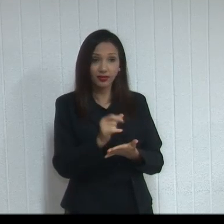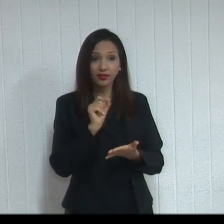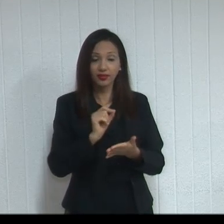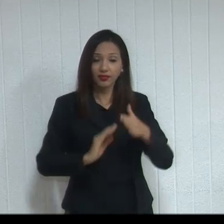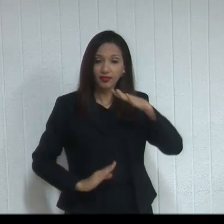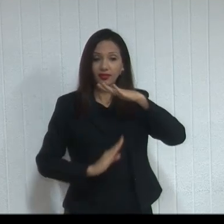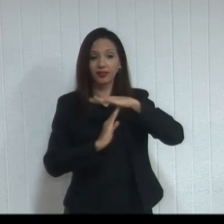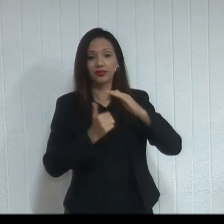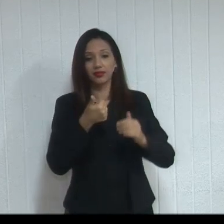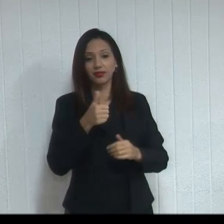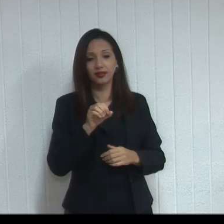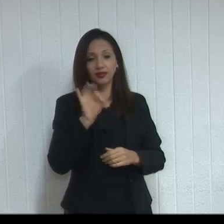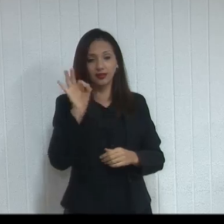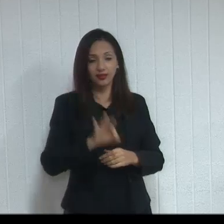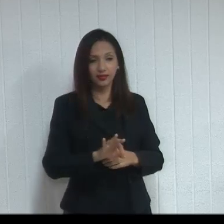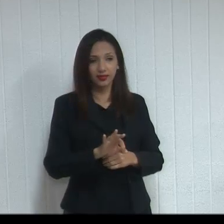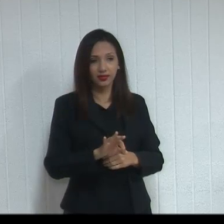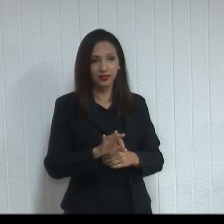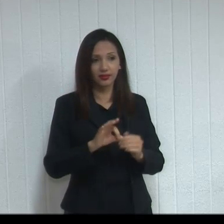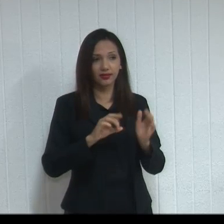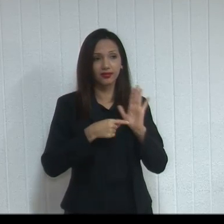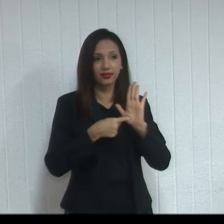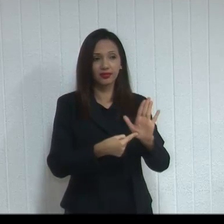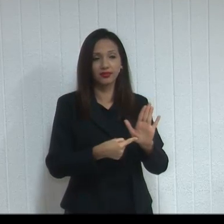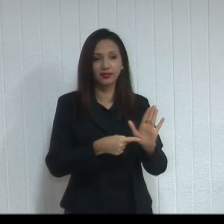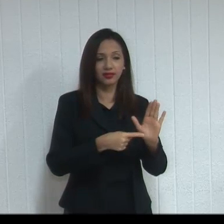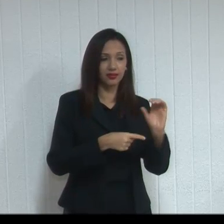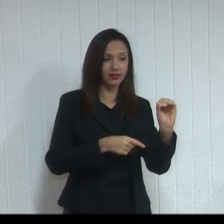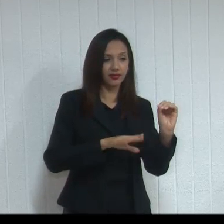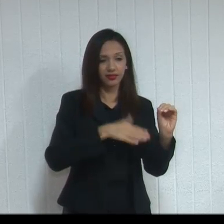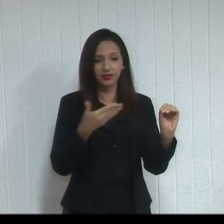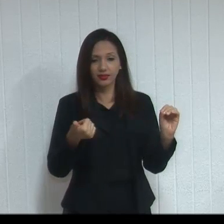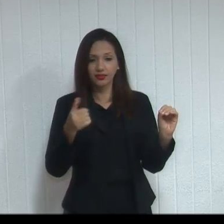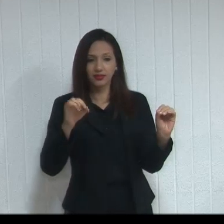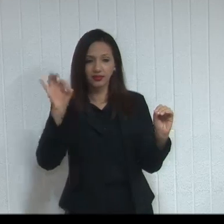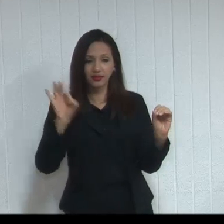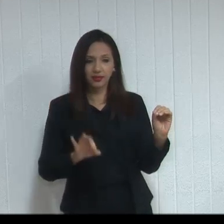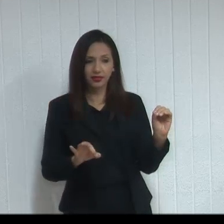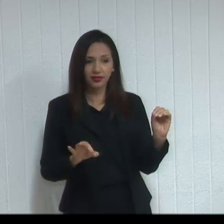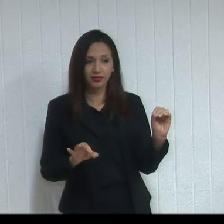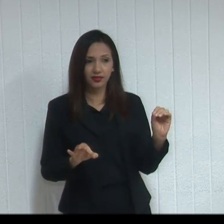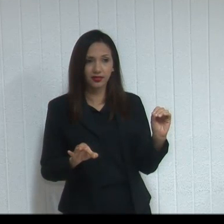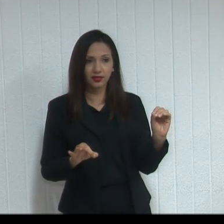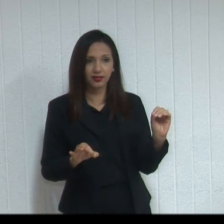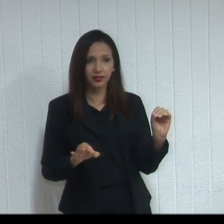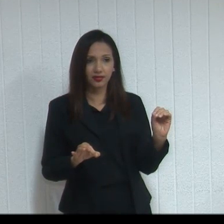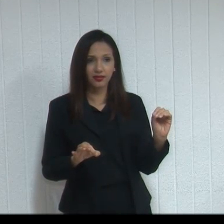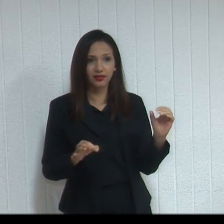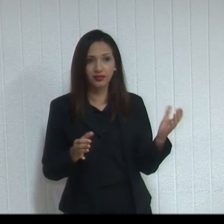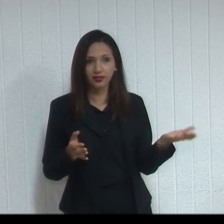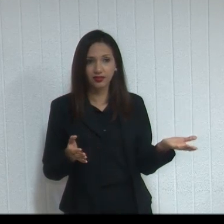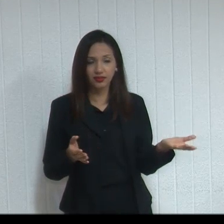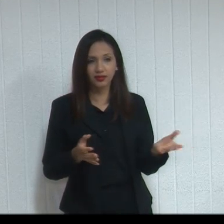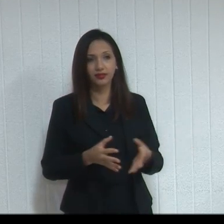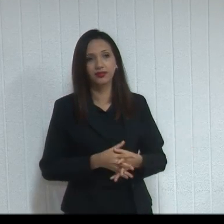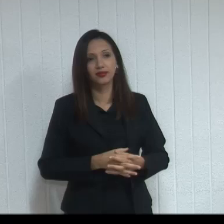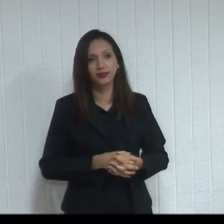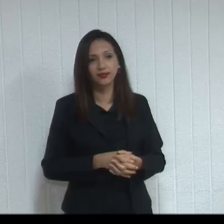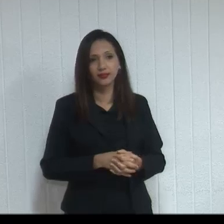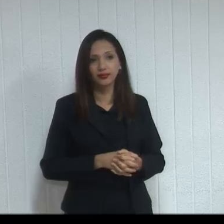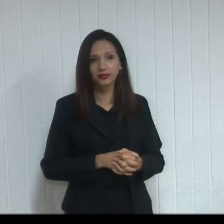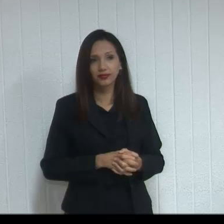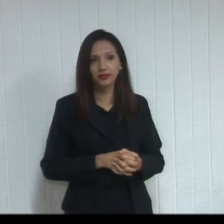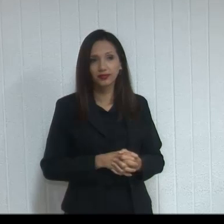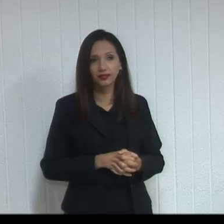até 10% significa que pode ser de 0% a 10%. É simples assim. Pode colocar o último? Pode